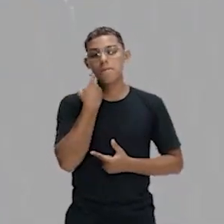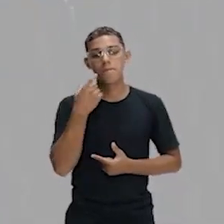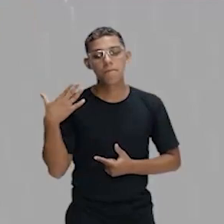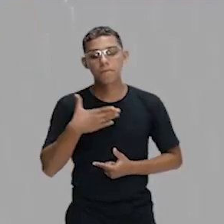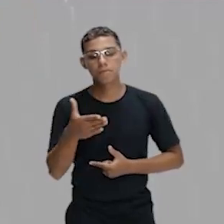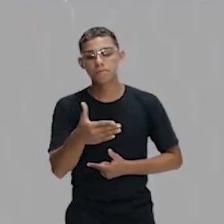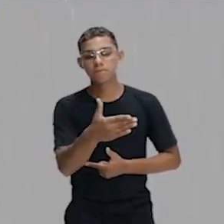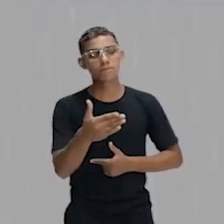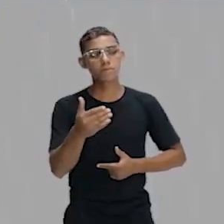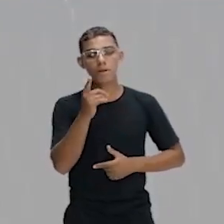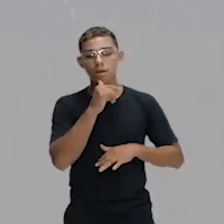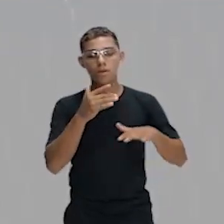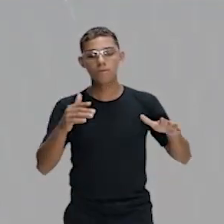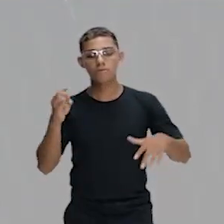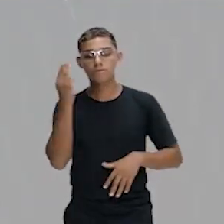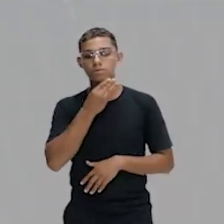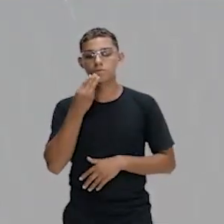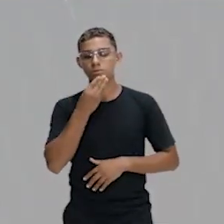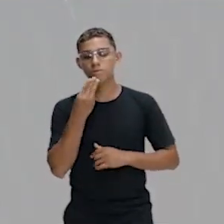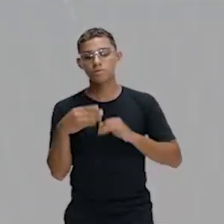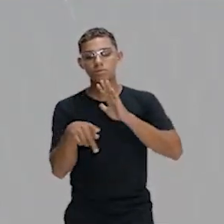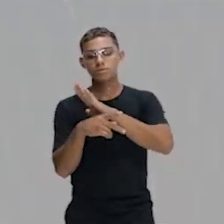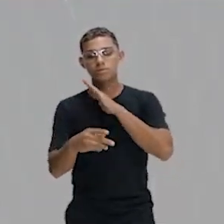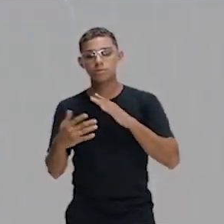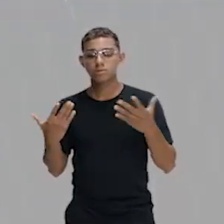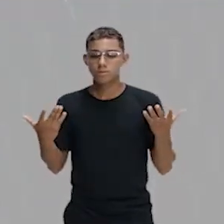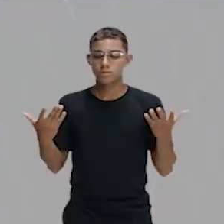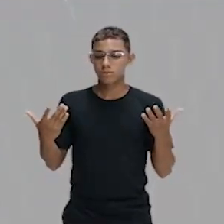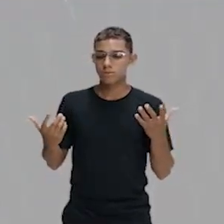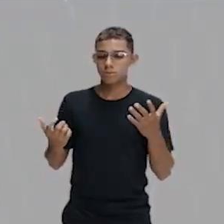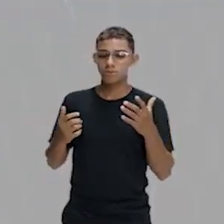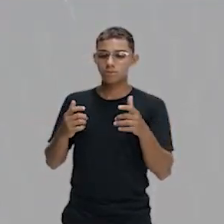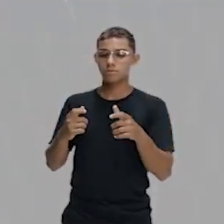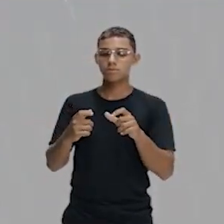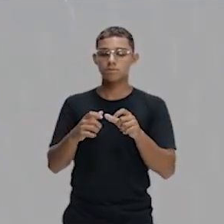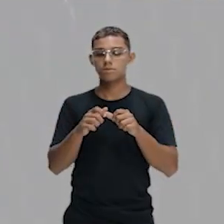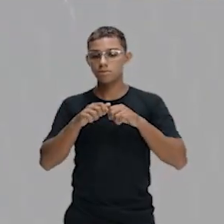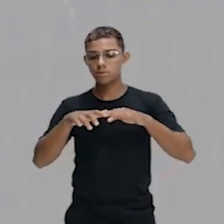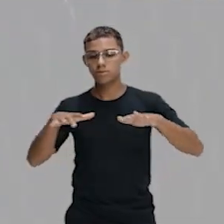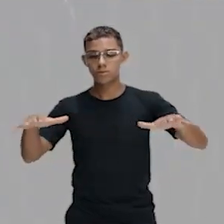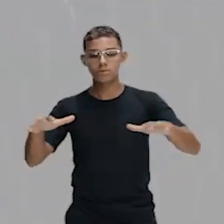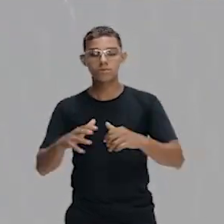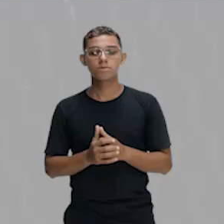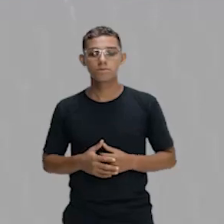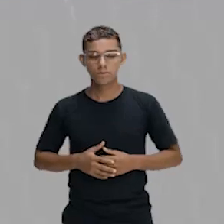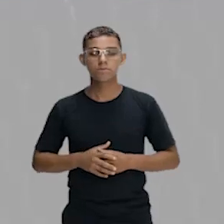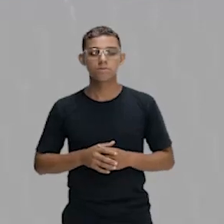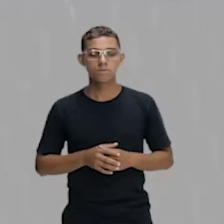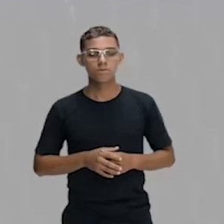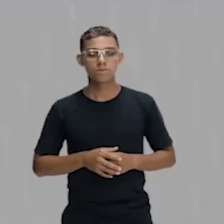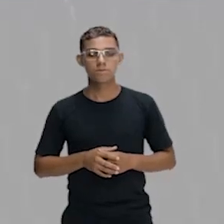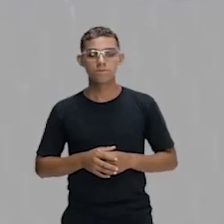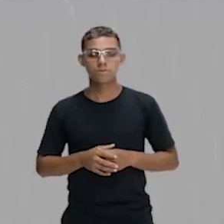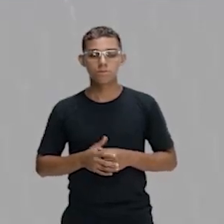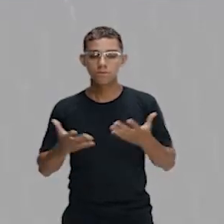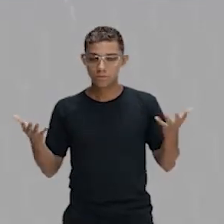que também vão para o ambiente de mangue também para se reproduzir. Então é um ambiente que tem uma grande biodiversidade.